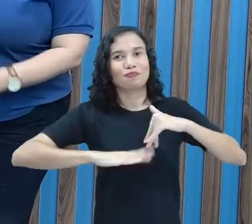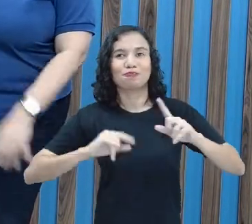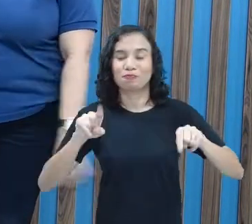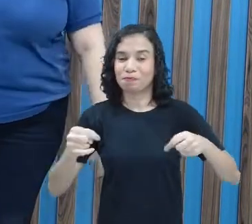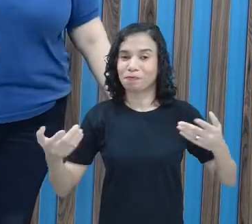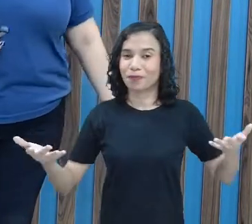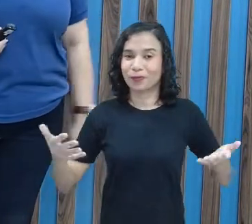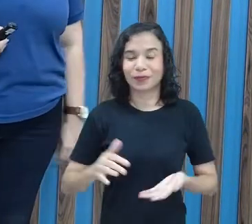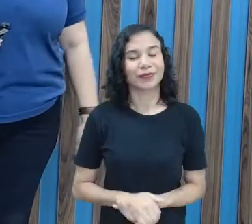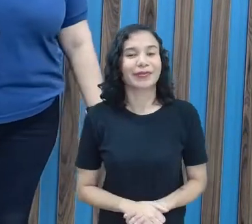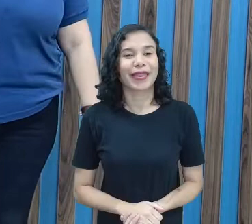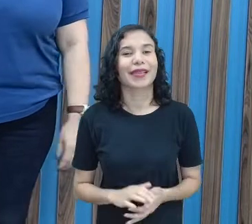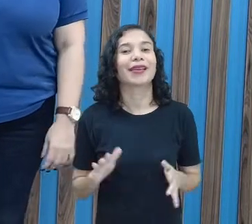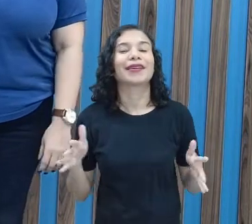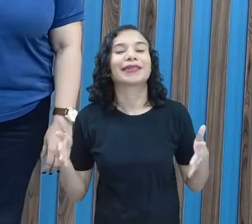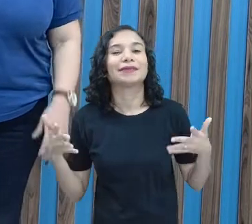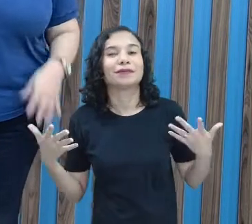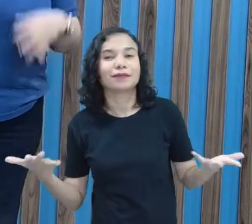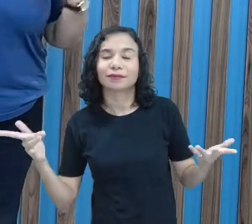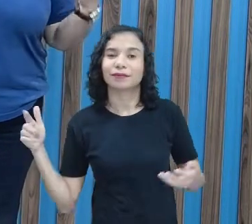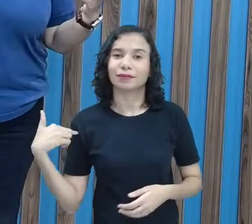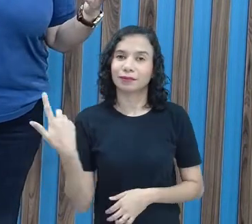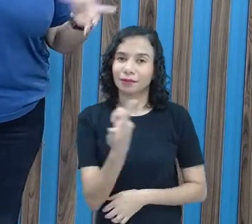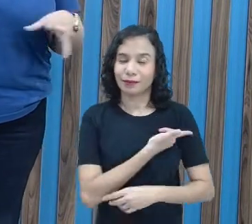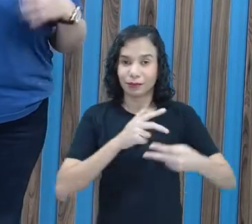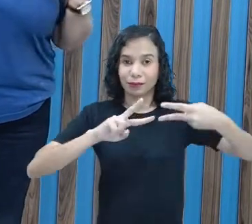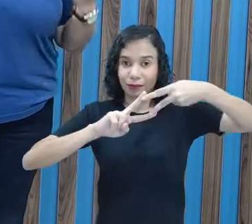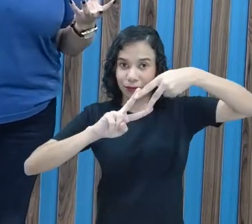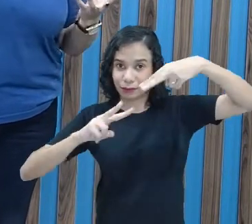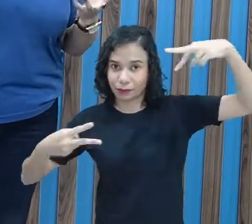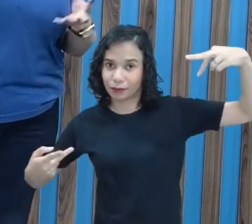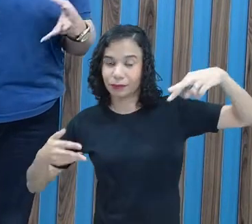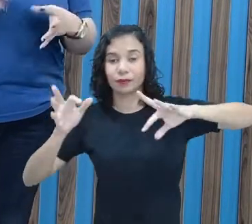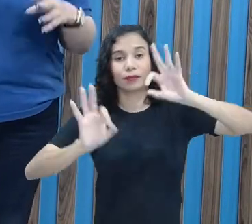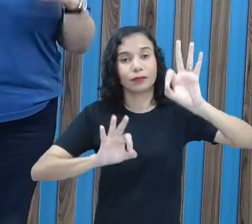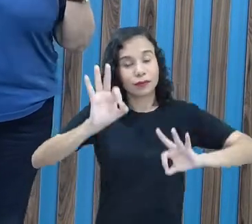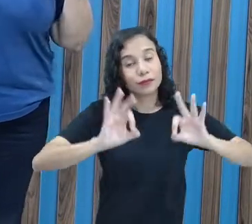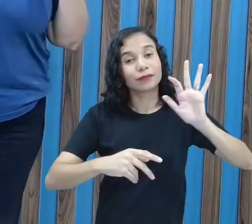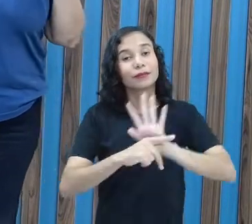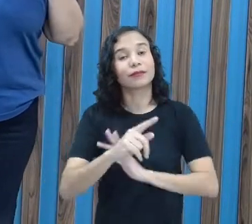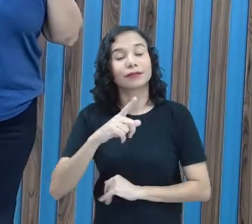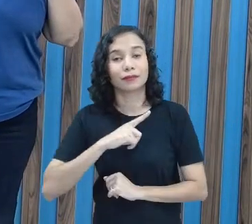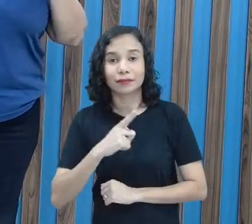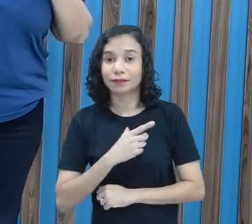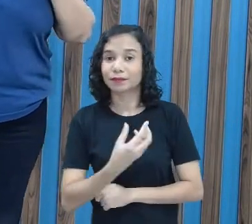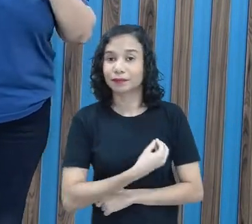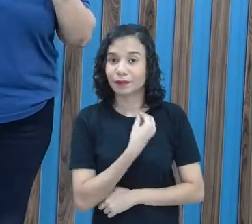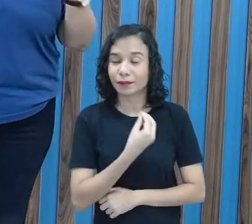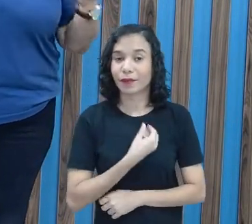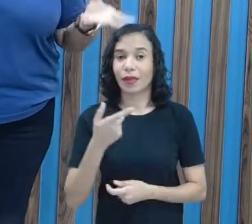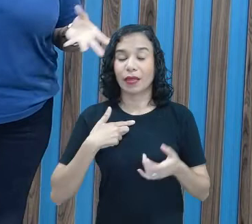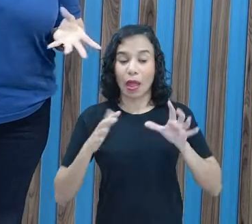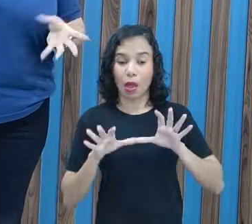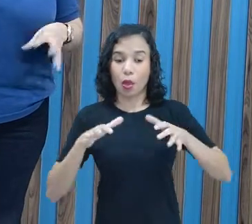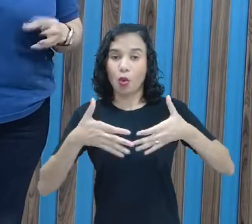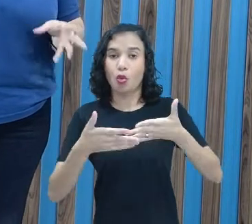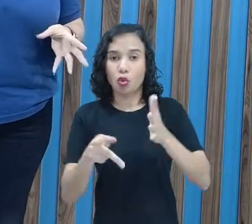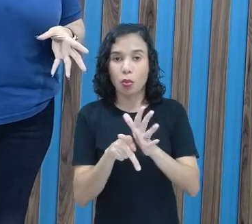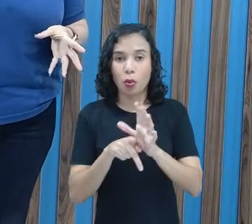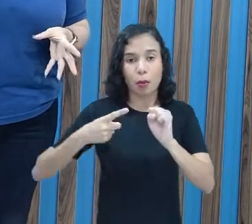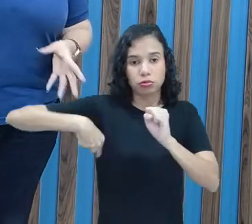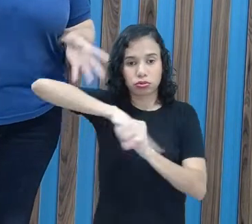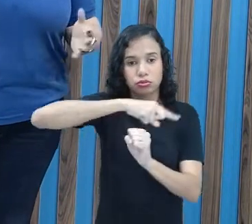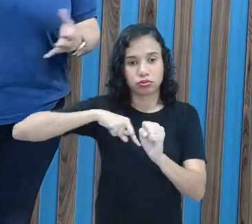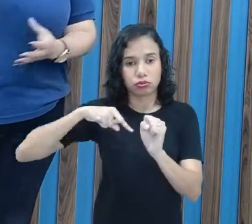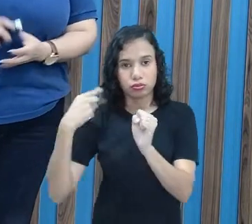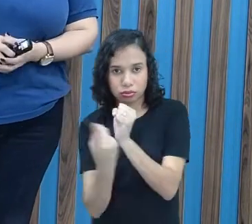isso aí. Então, o nosso DNA é organizado dessa forma, né, com esse conjunto de átomos, como a